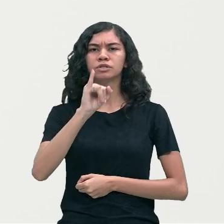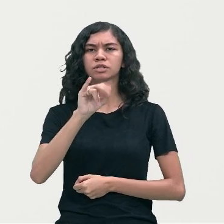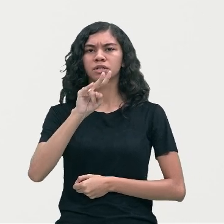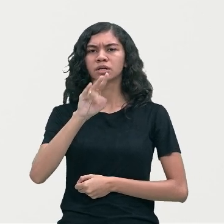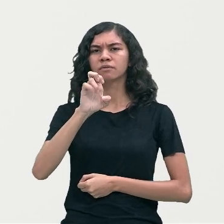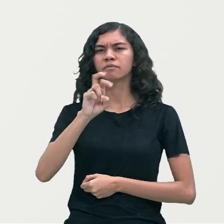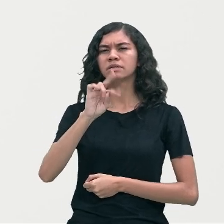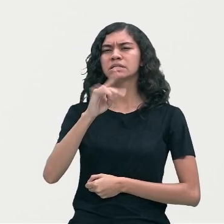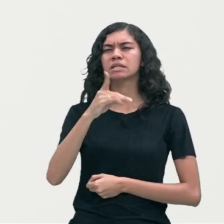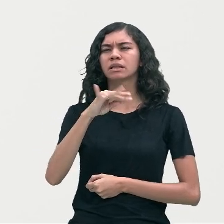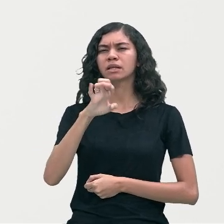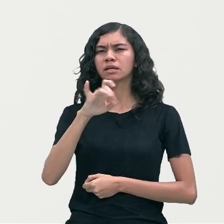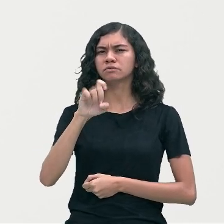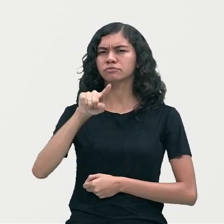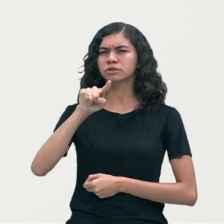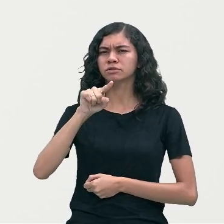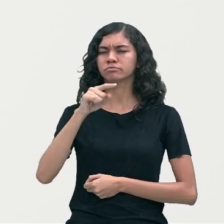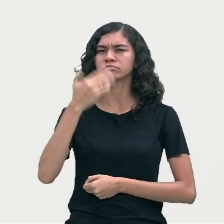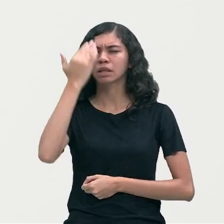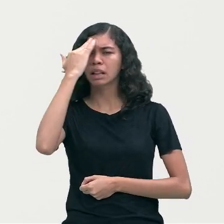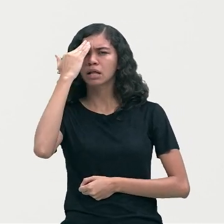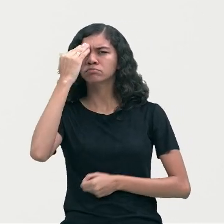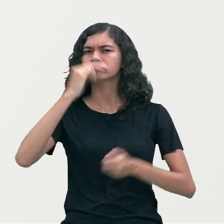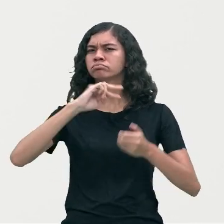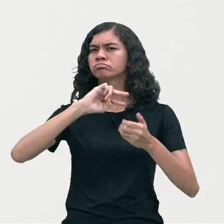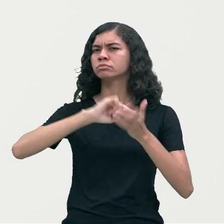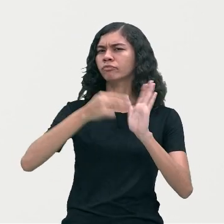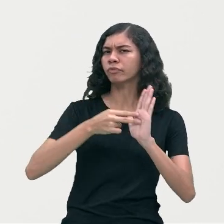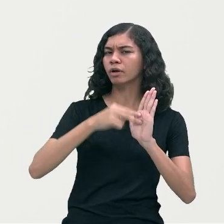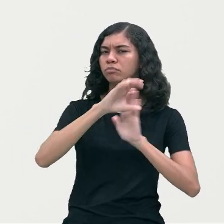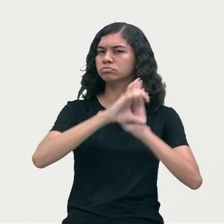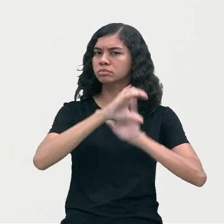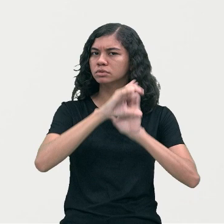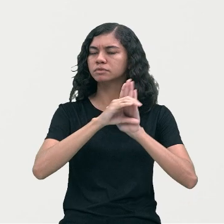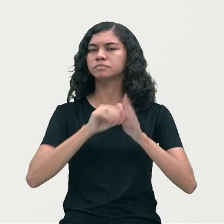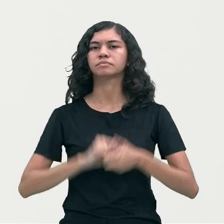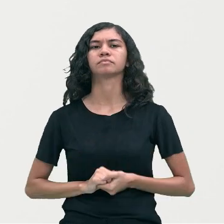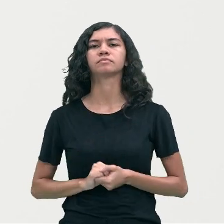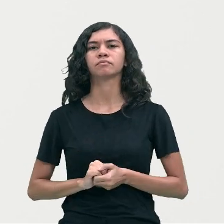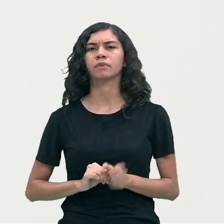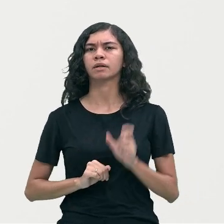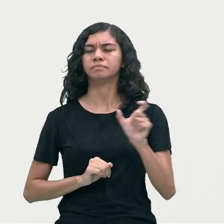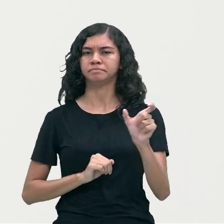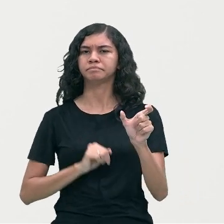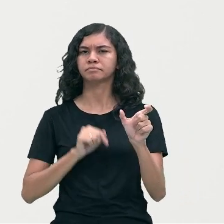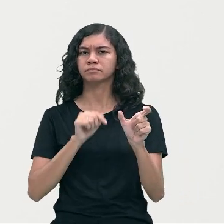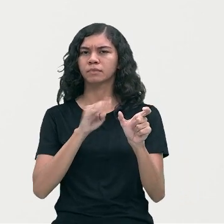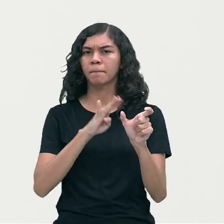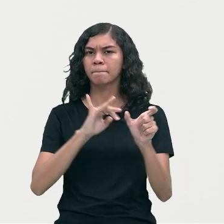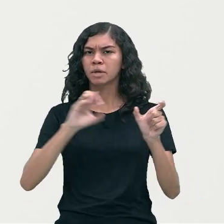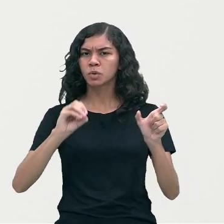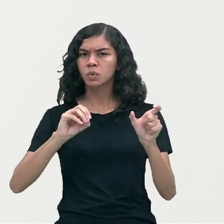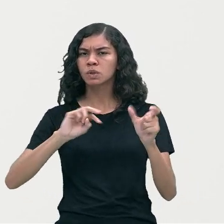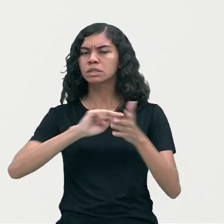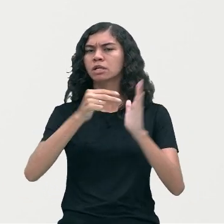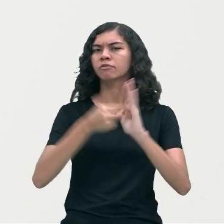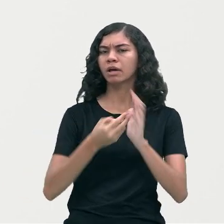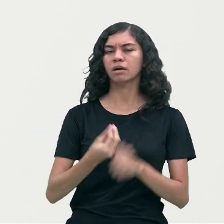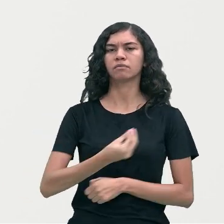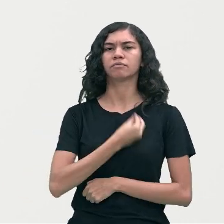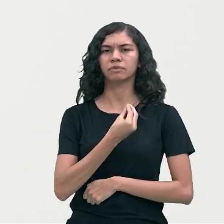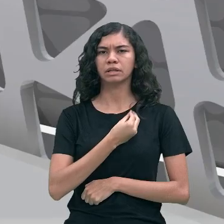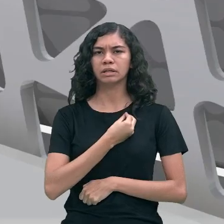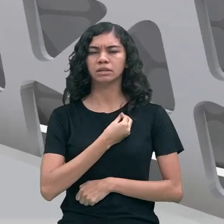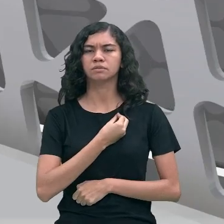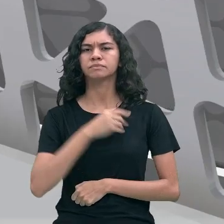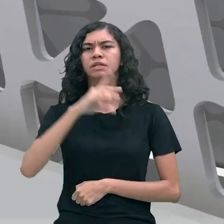que significa esse termo? Acredito que muitos de vocês já entendem que bio significa vida, E que diversidade